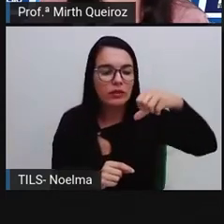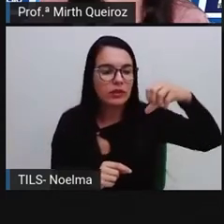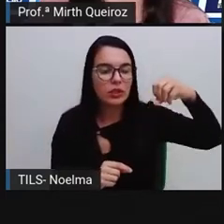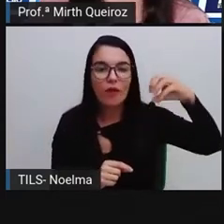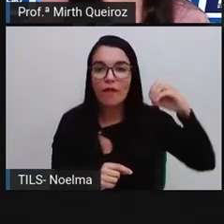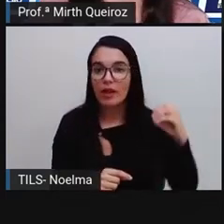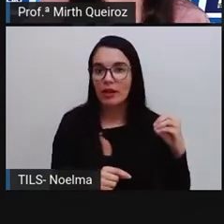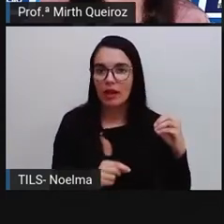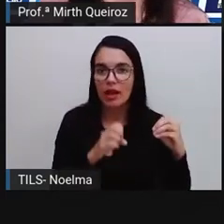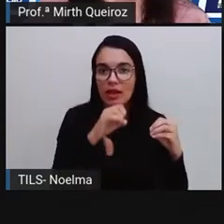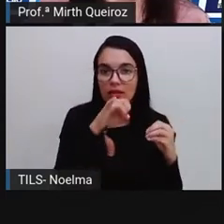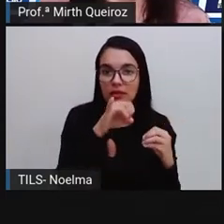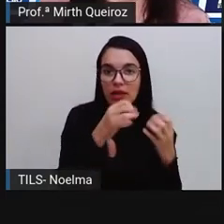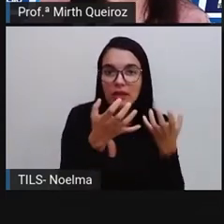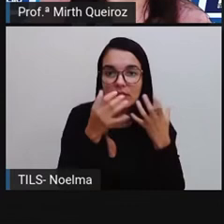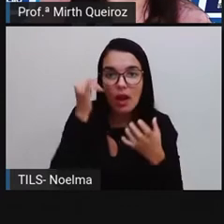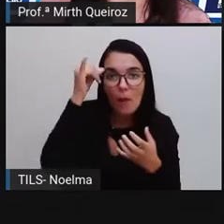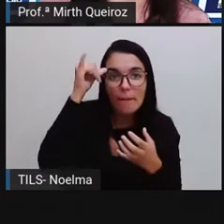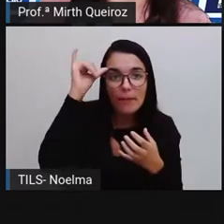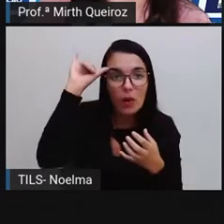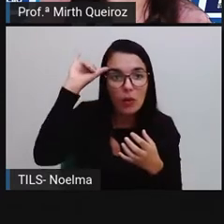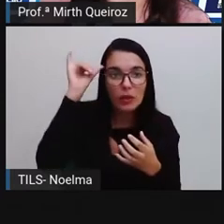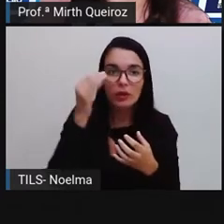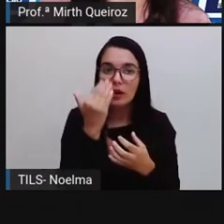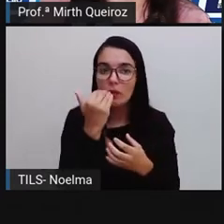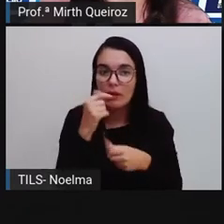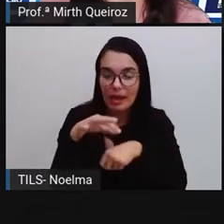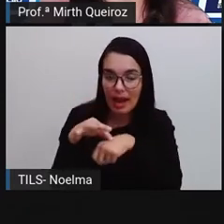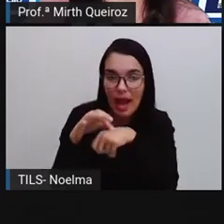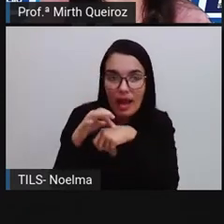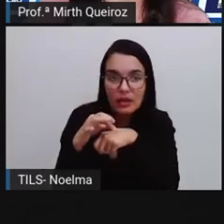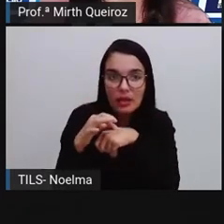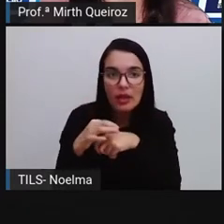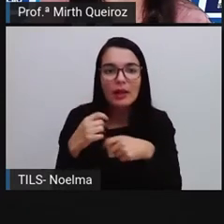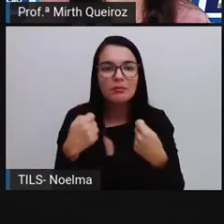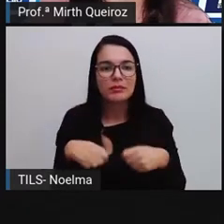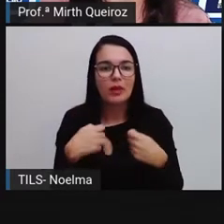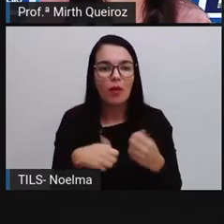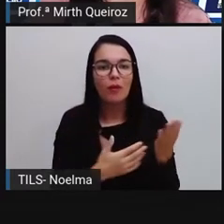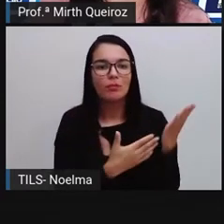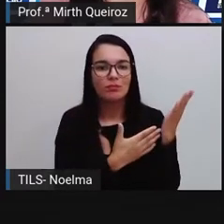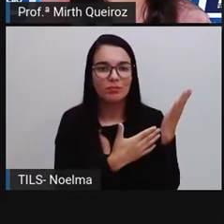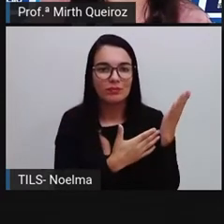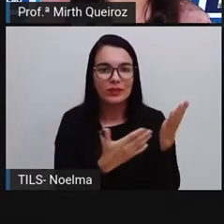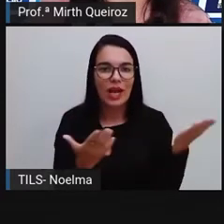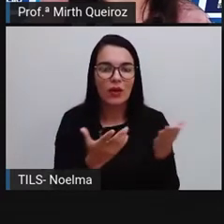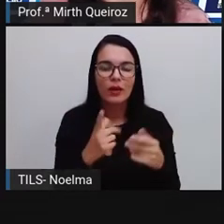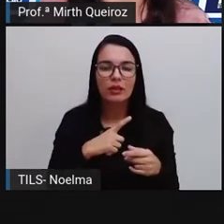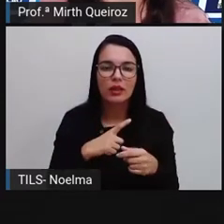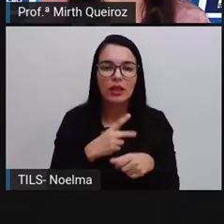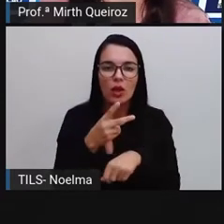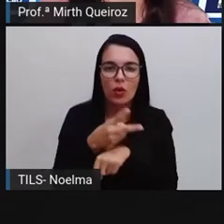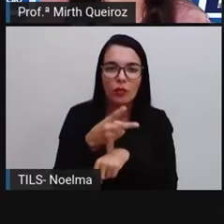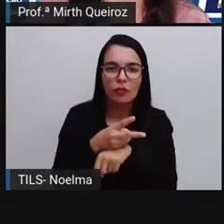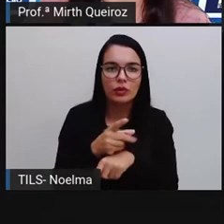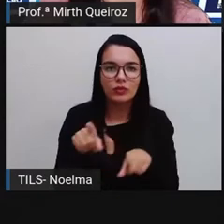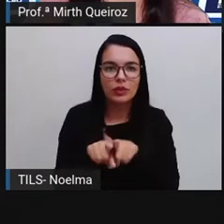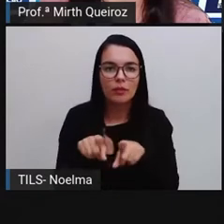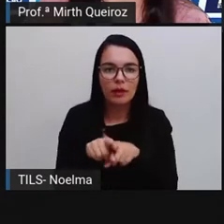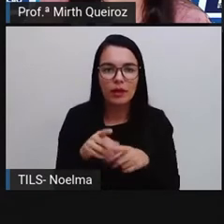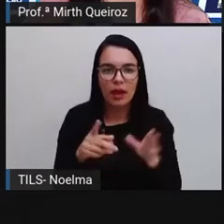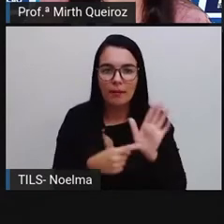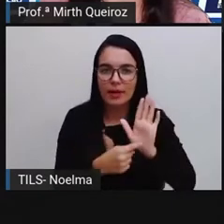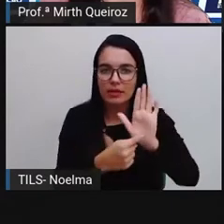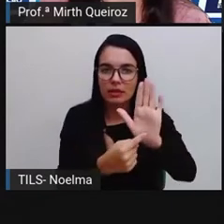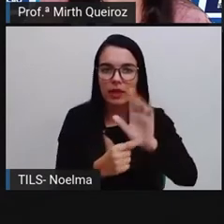de água para gente é possuir esses alimentos e é que eu trouxe um pequeno vídeo onde a gente